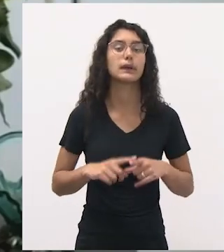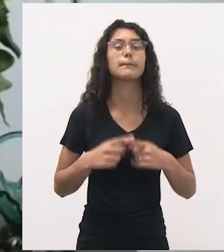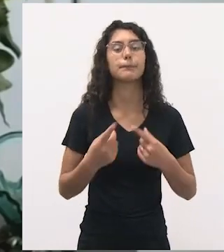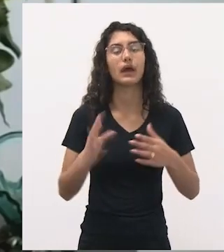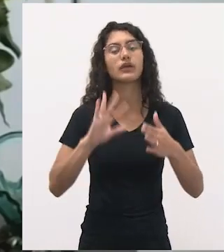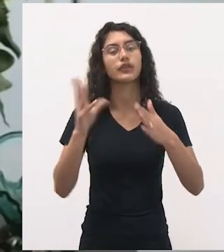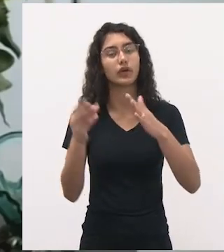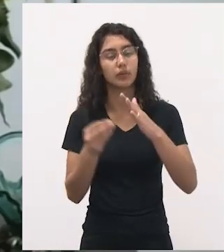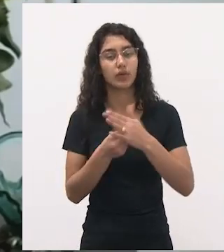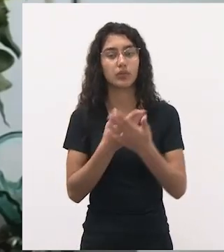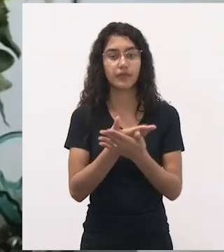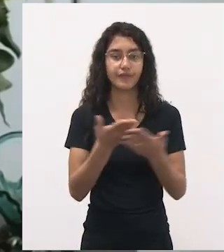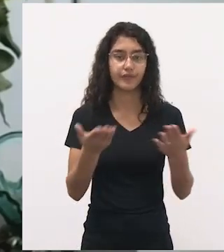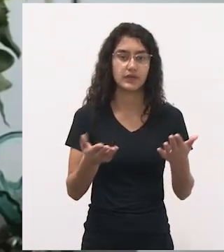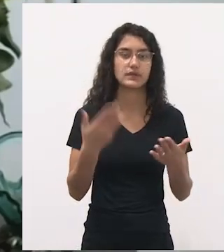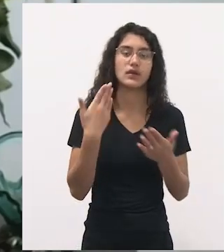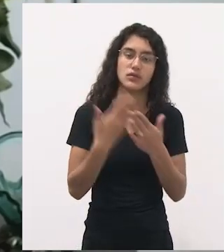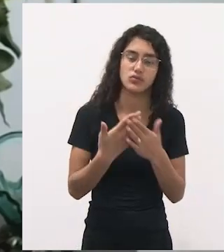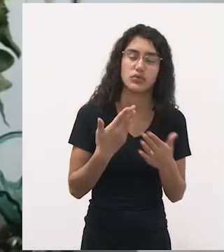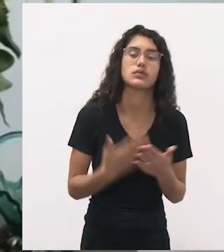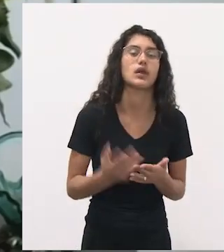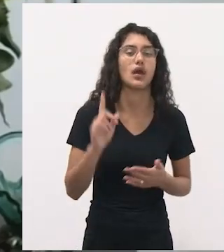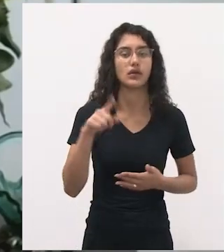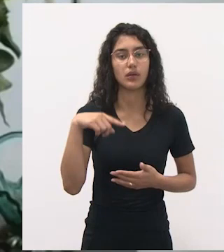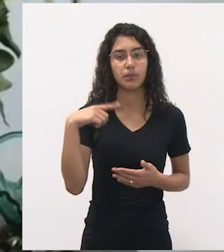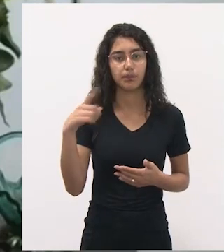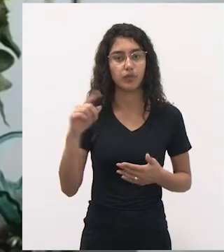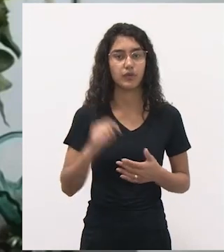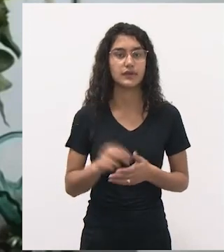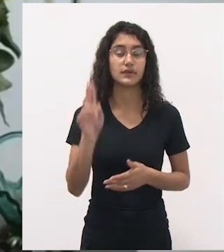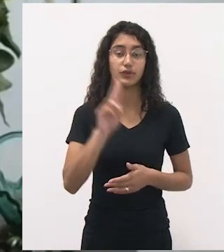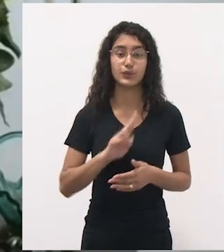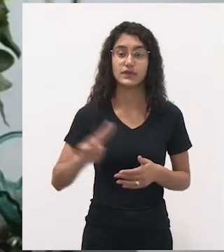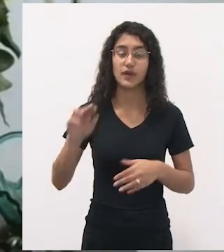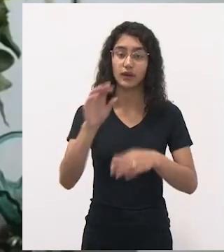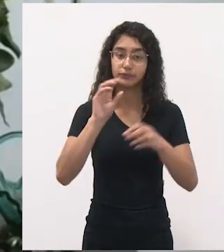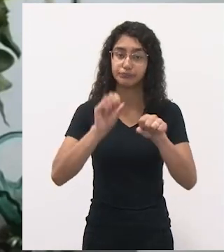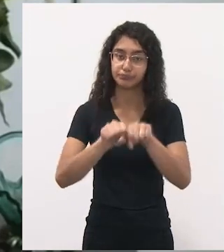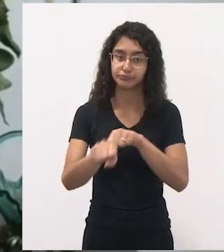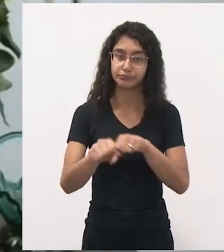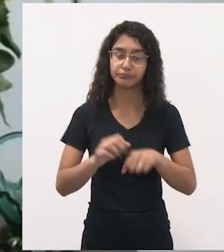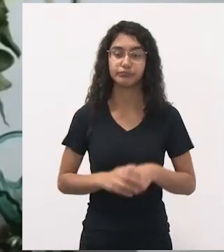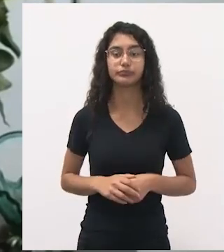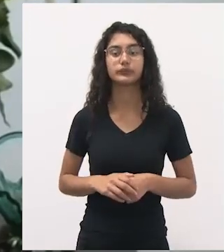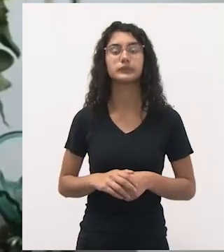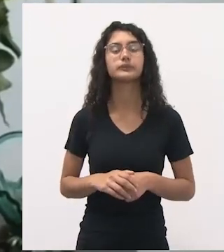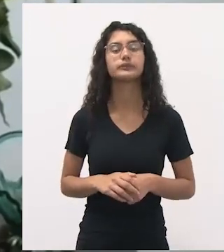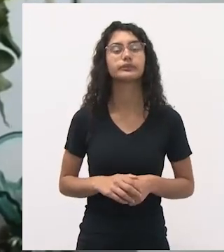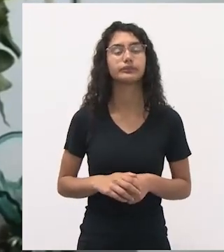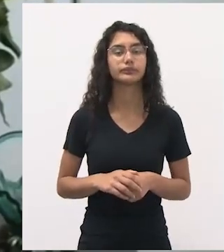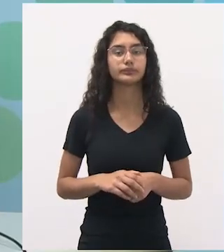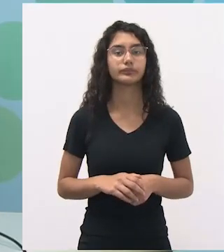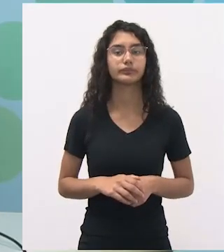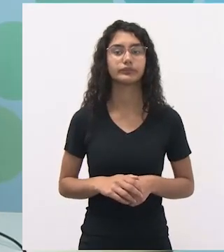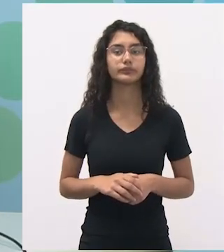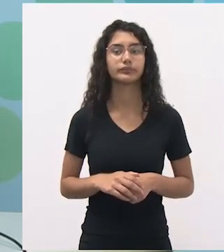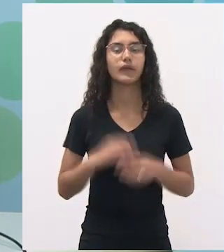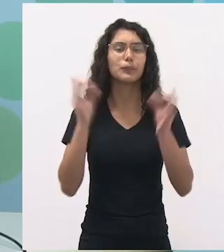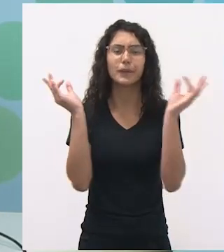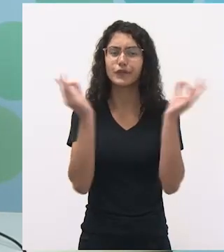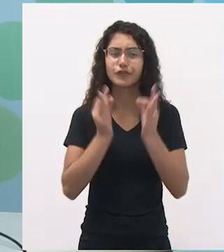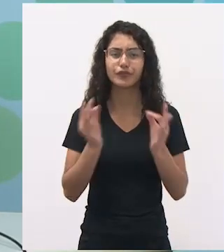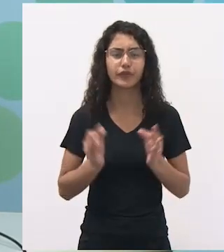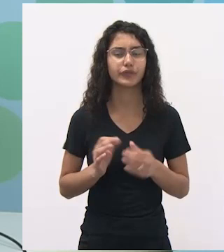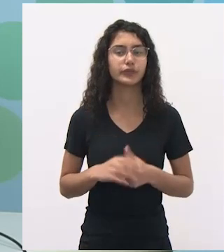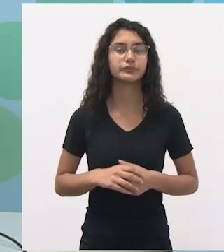vocês poderem analisar, estudarem, utilizar nas formações. O que mais, Tati?